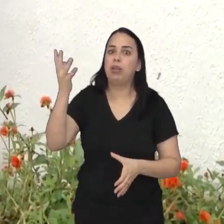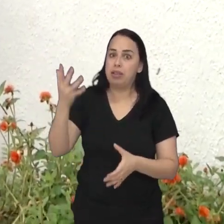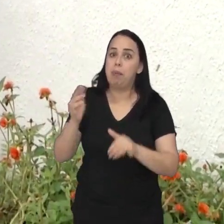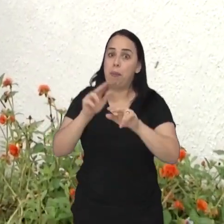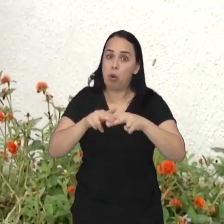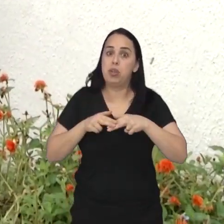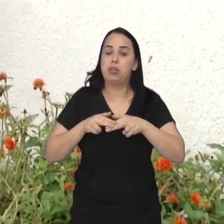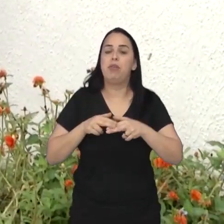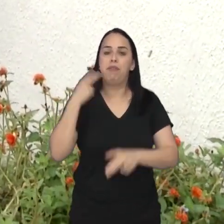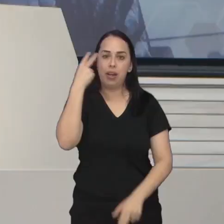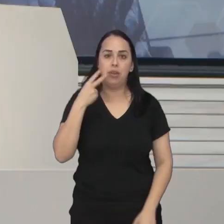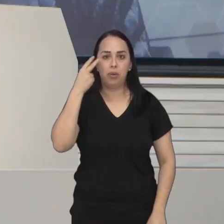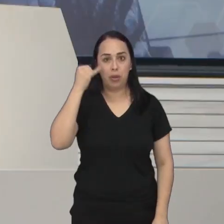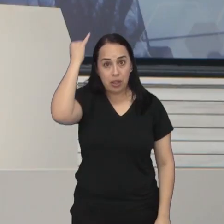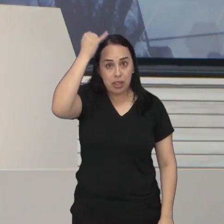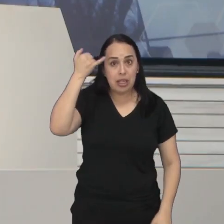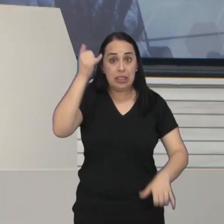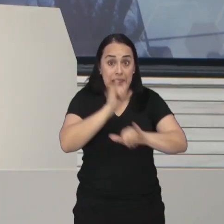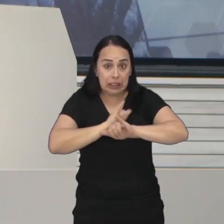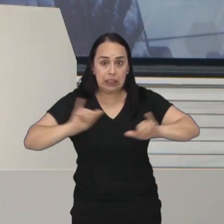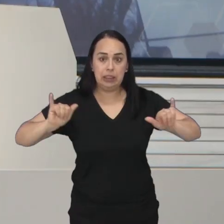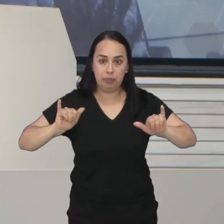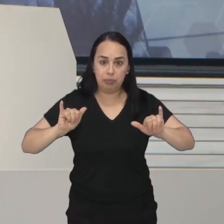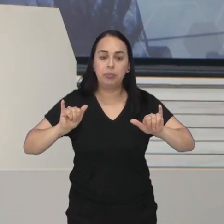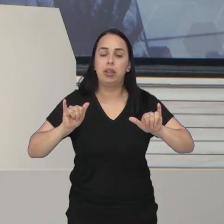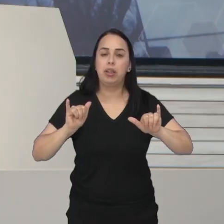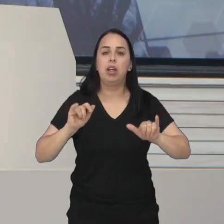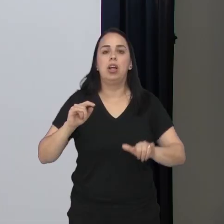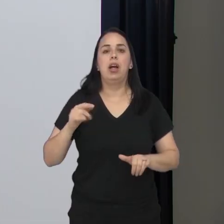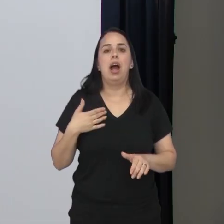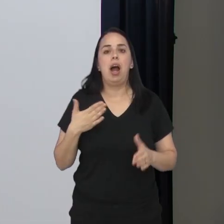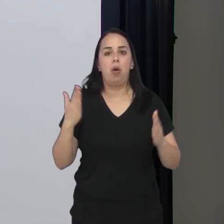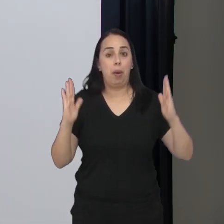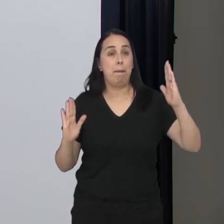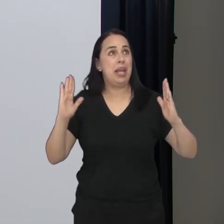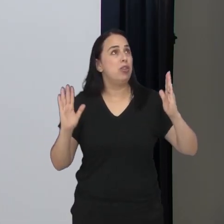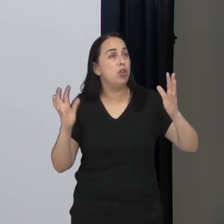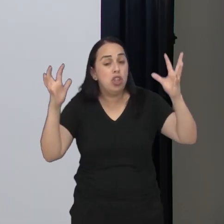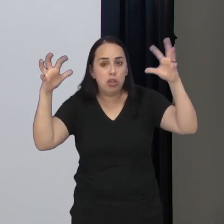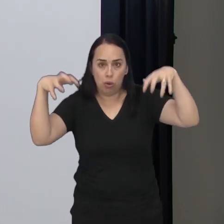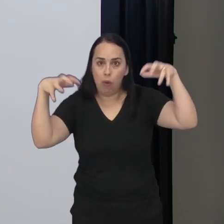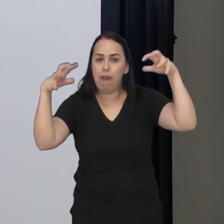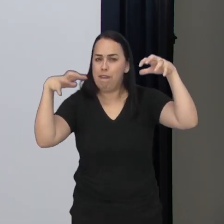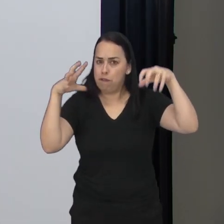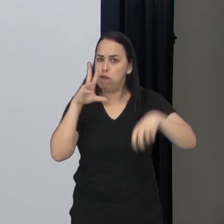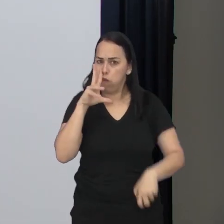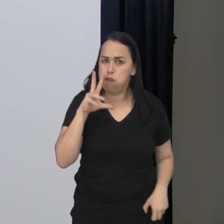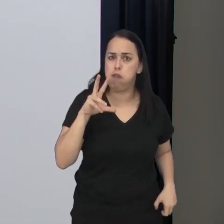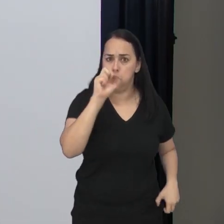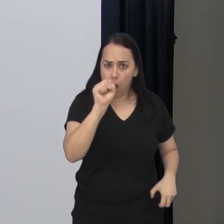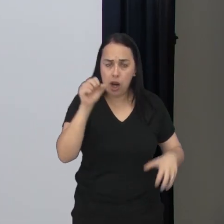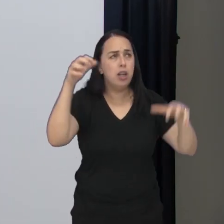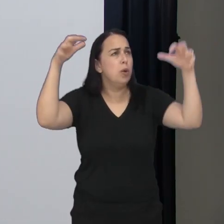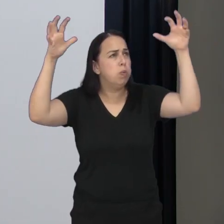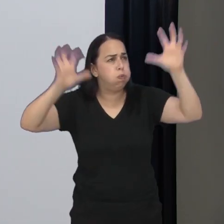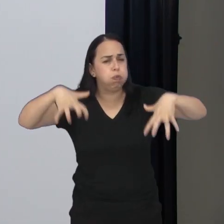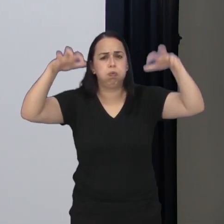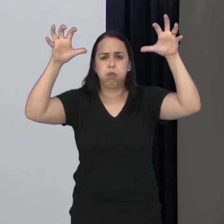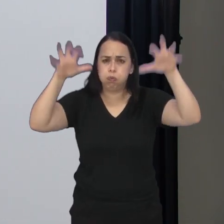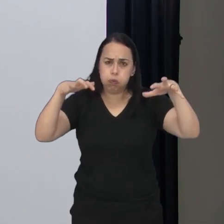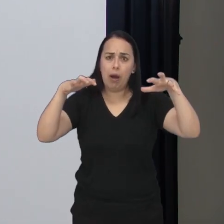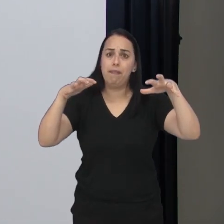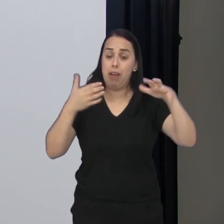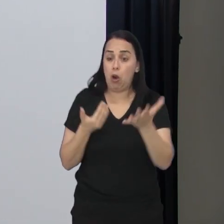a aparecer mais casos, como alerta o vereador Dr. José Cláudio. Porque agora nós começamos a época de chuva, né? Uma